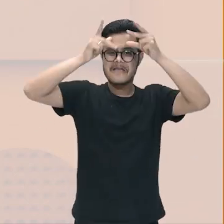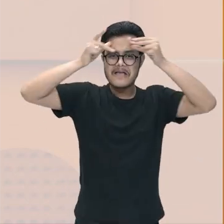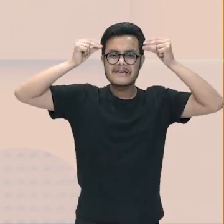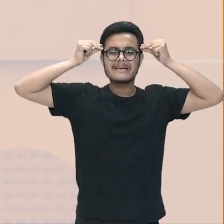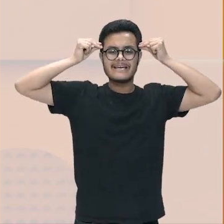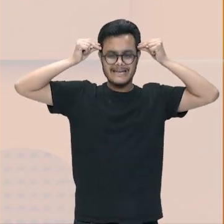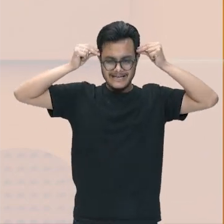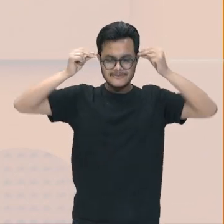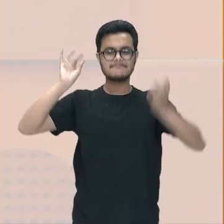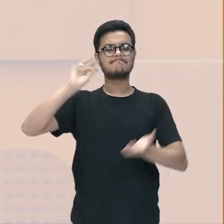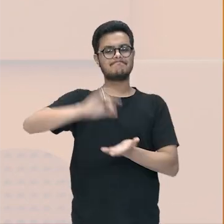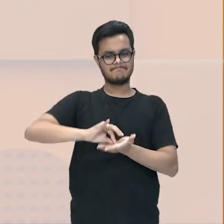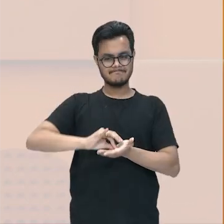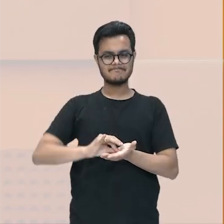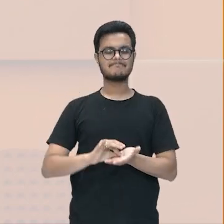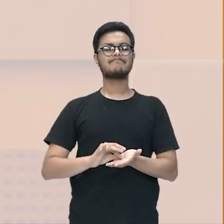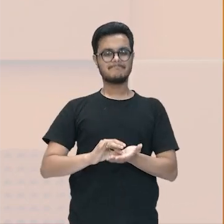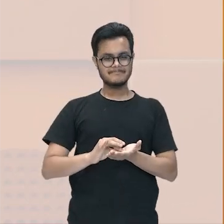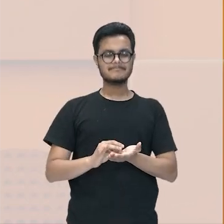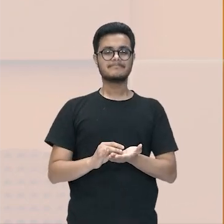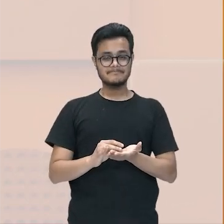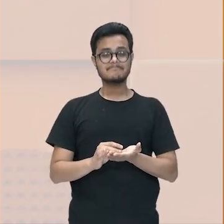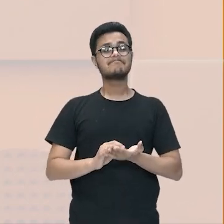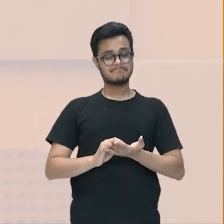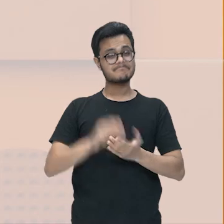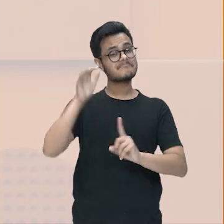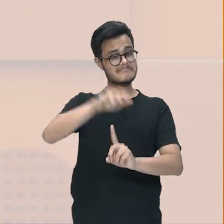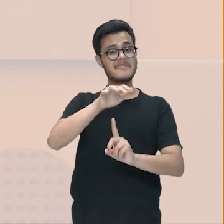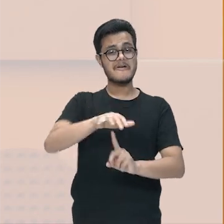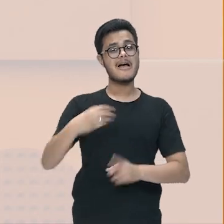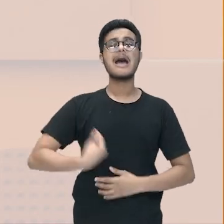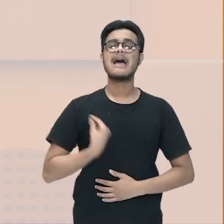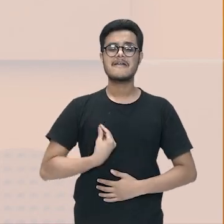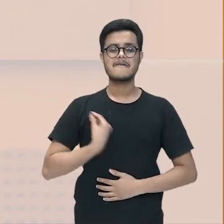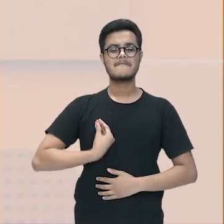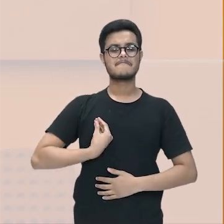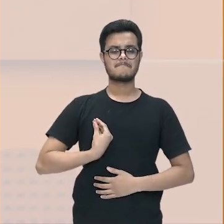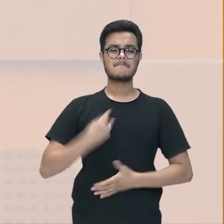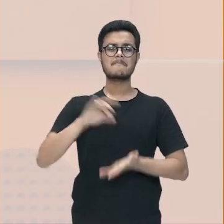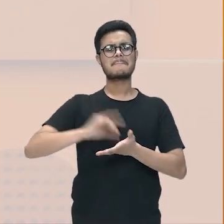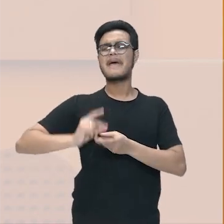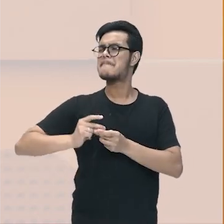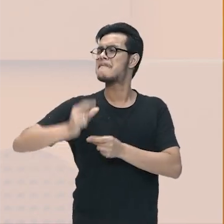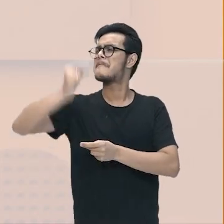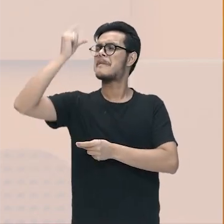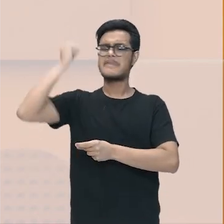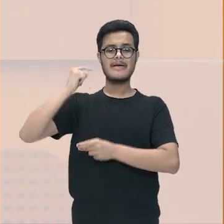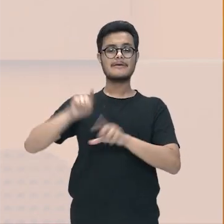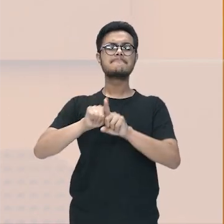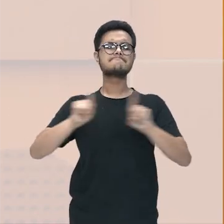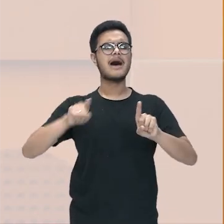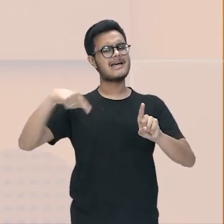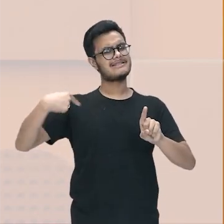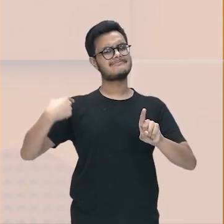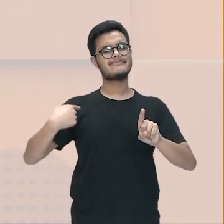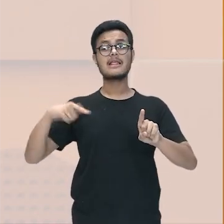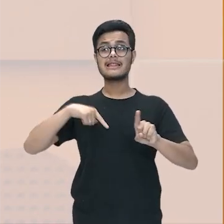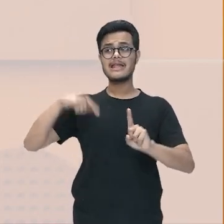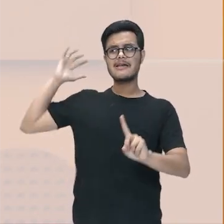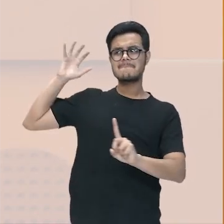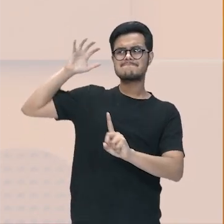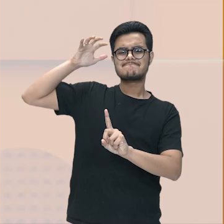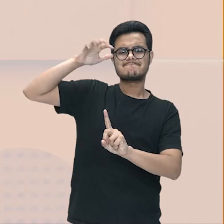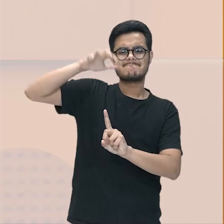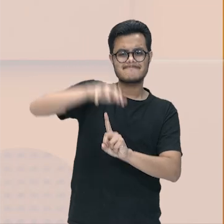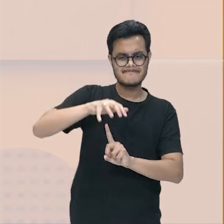sociedade grega, tá? Essa sociedade, então, né, que ficou, então, lá para a história, mas que ainda se faz presente, porque